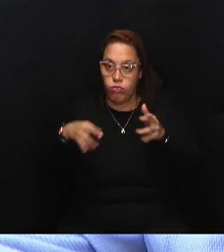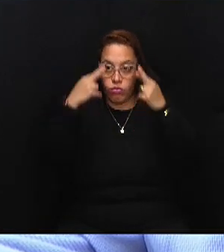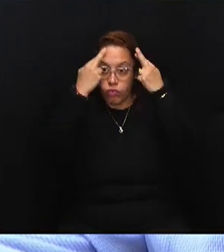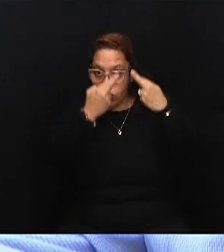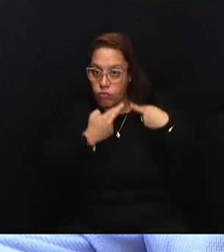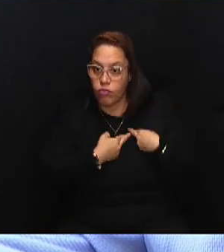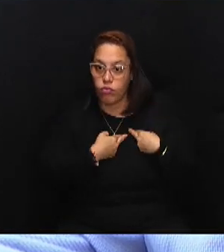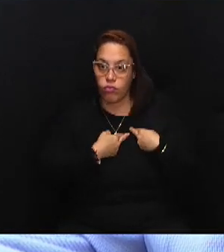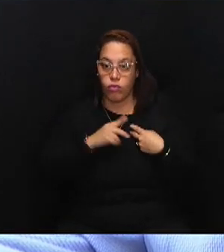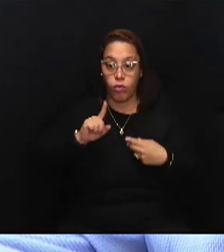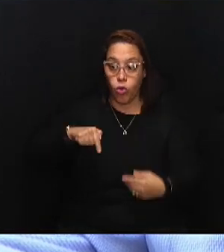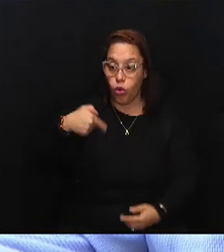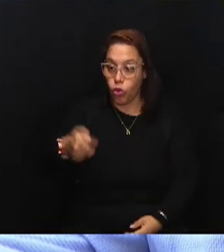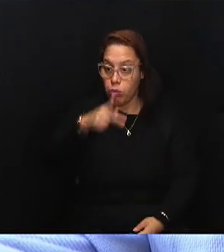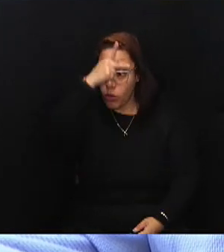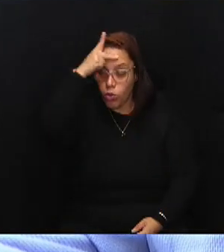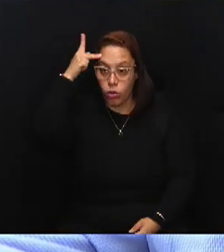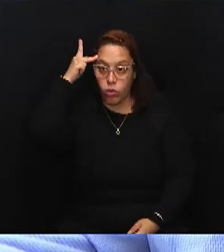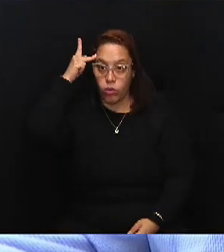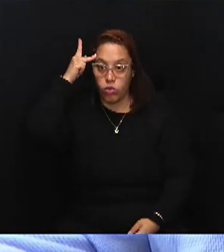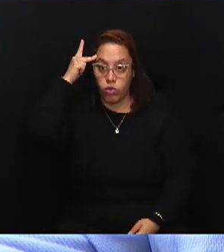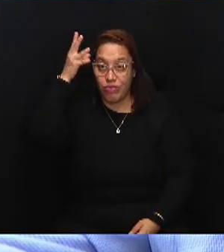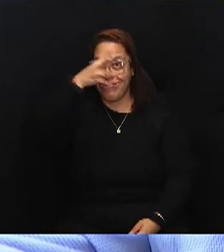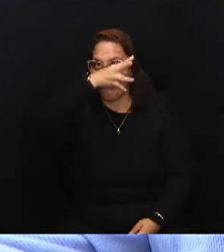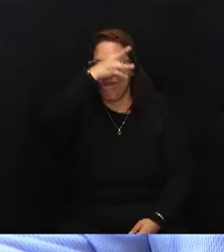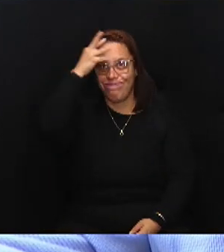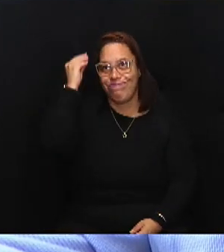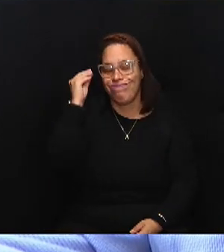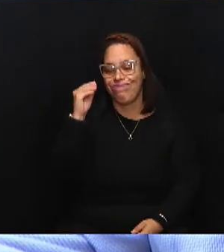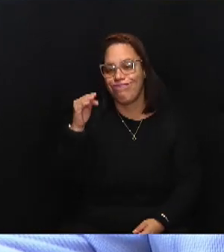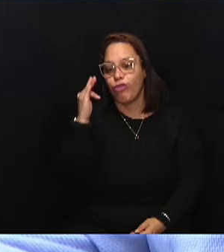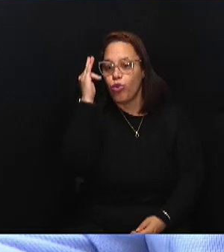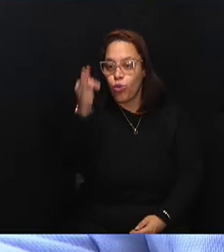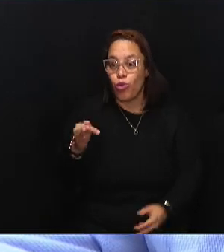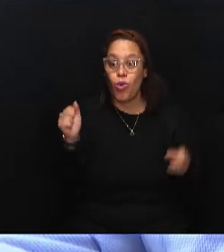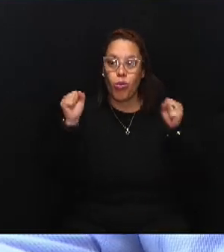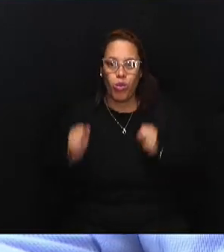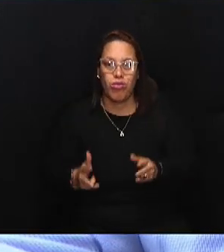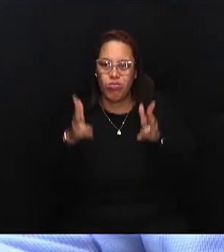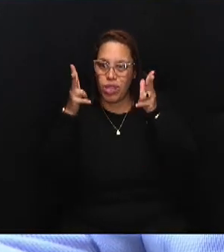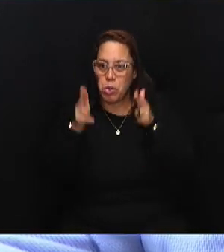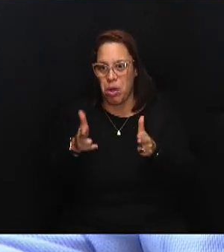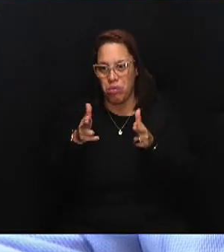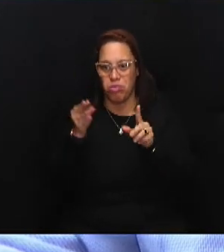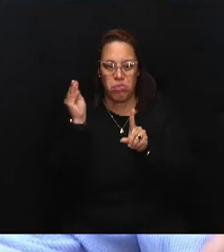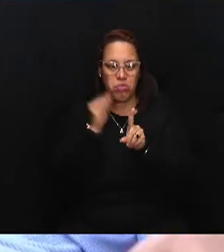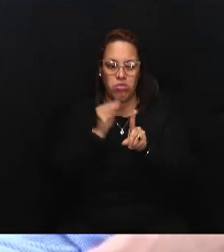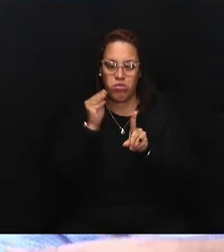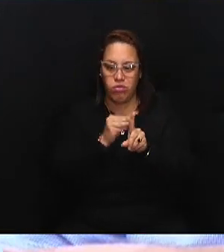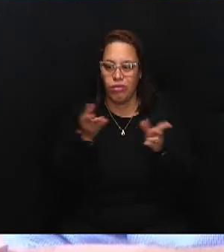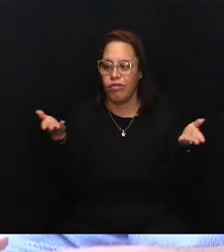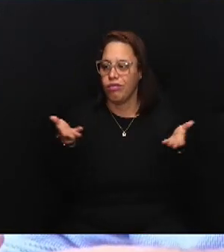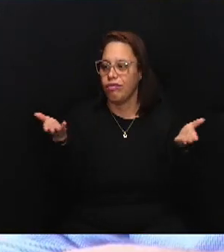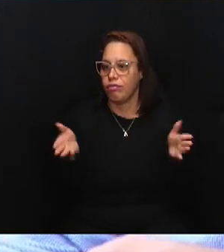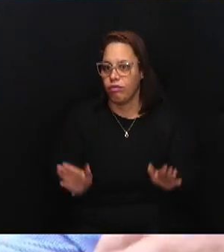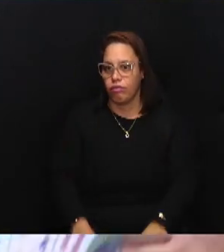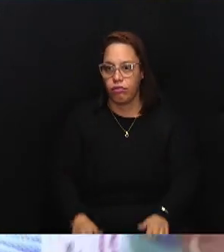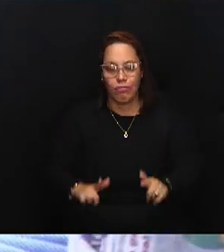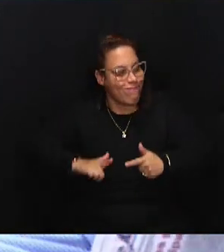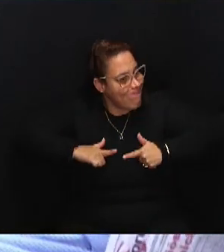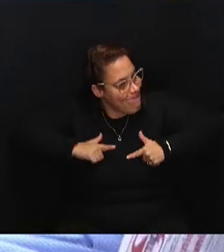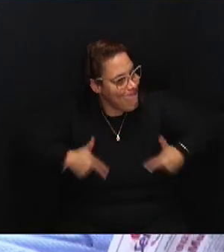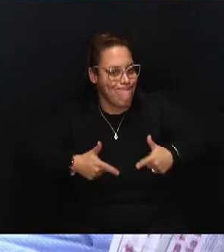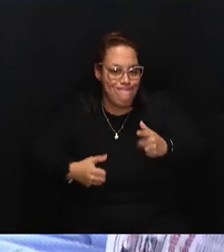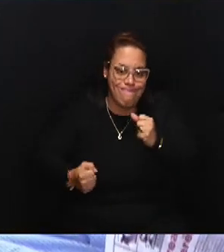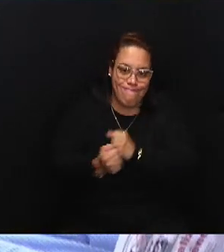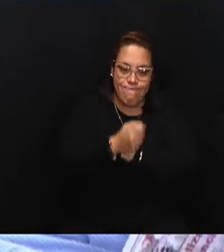respeito com o próximo, porque as pessoas esquecem que, posteriormente, ela pode estar naquele mesmo cenário de vulnerabilidade. E hoje nós temos que lutar e